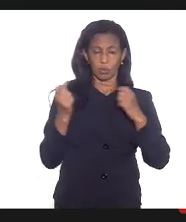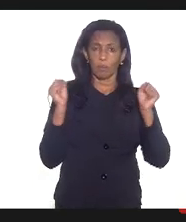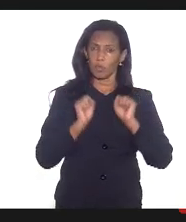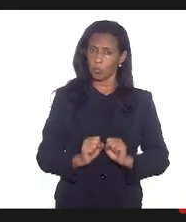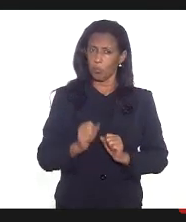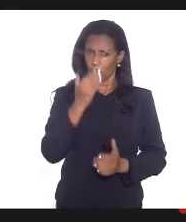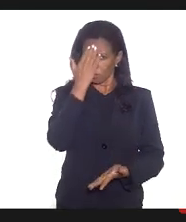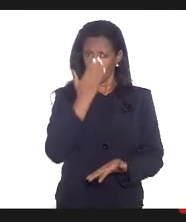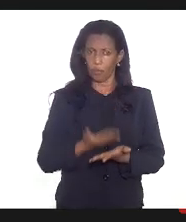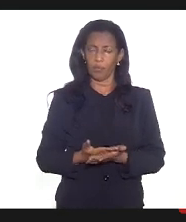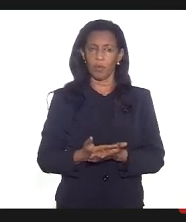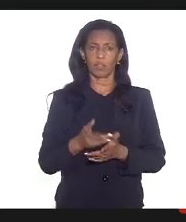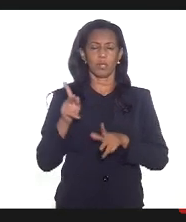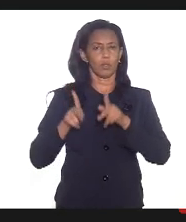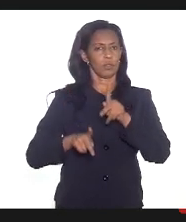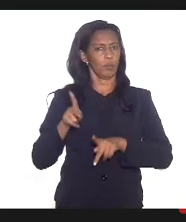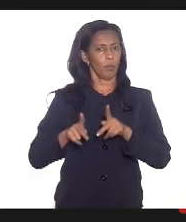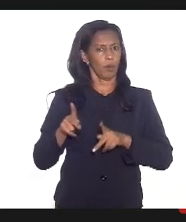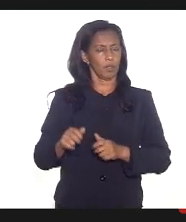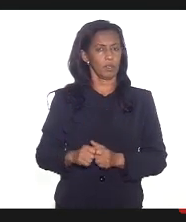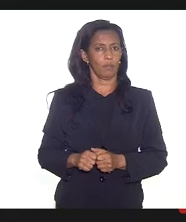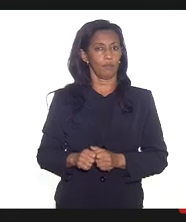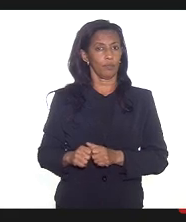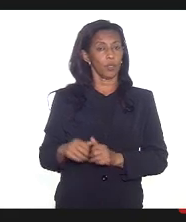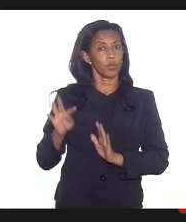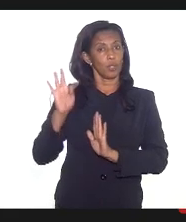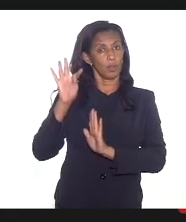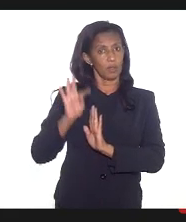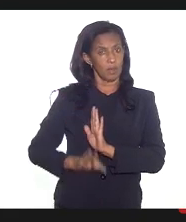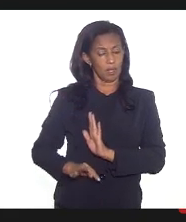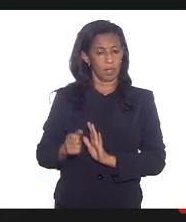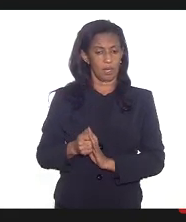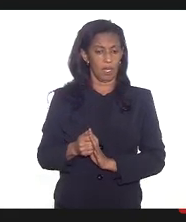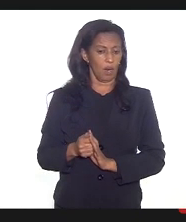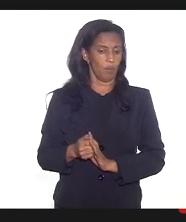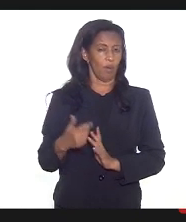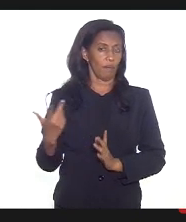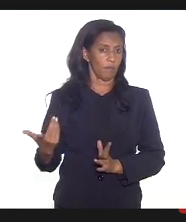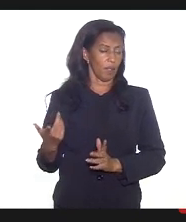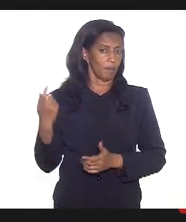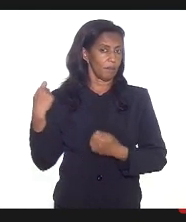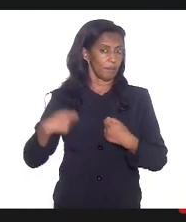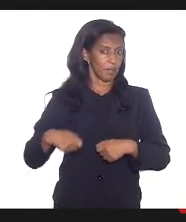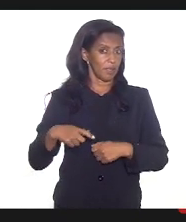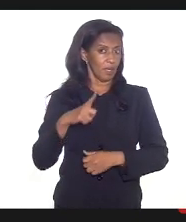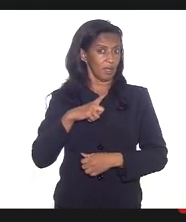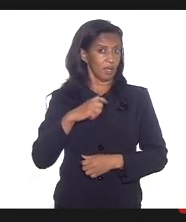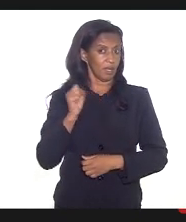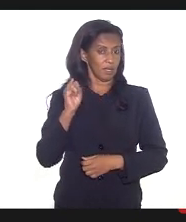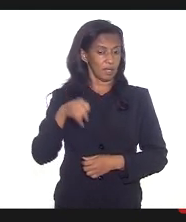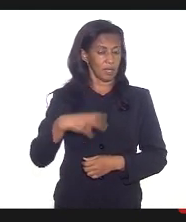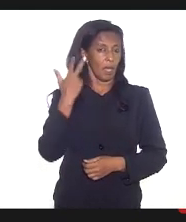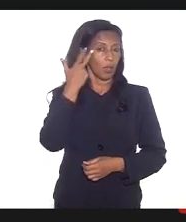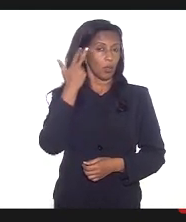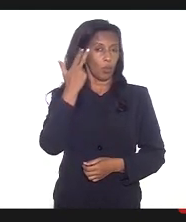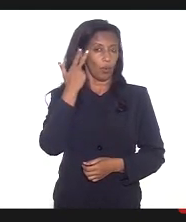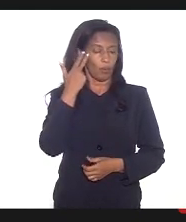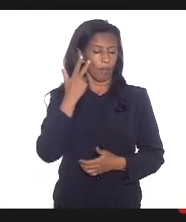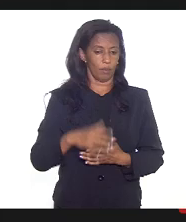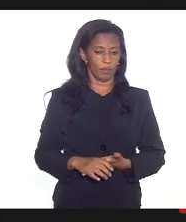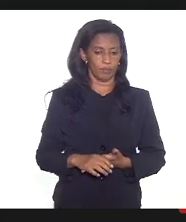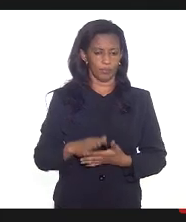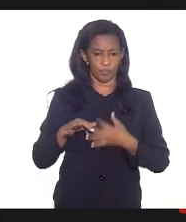possa dar confiança a nossa população sobre o termo é o número crédito usar a gente tem sim isso é normal